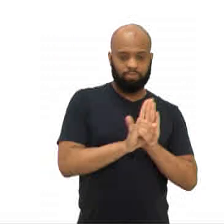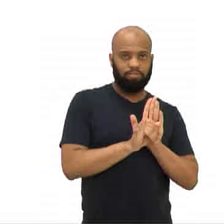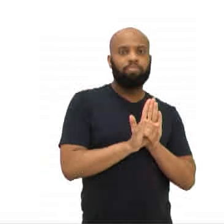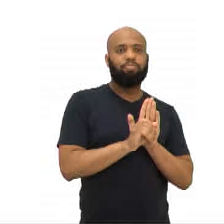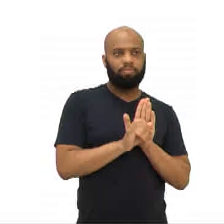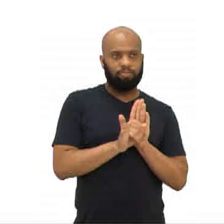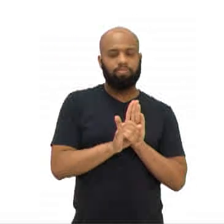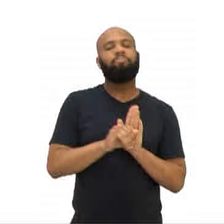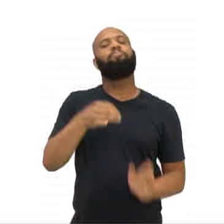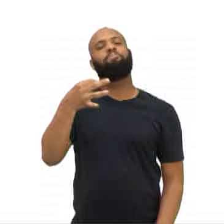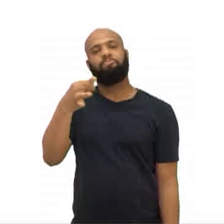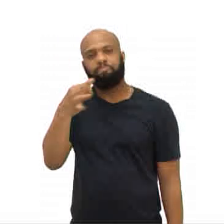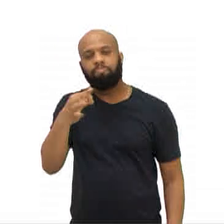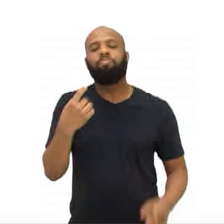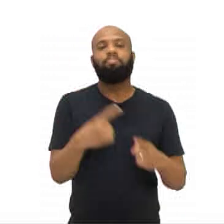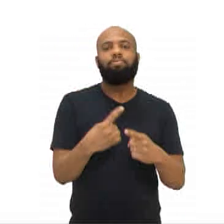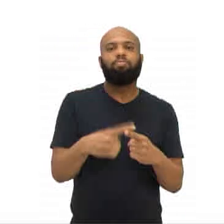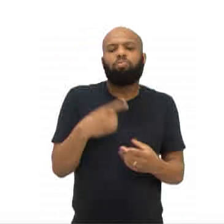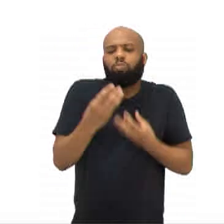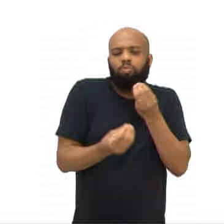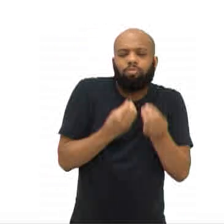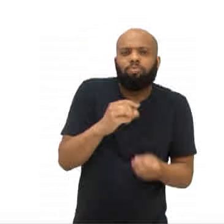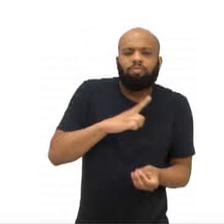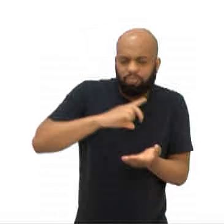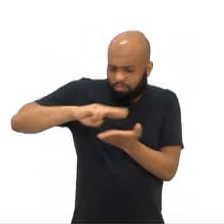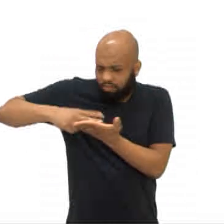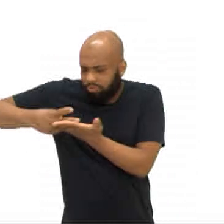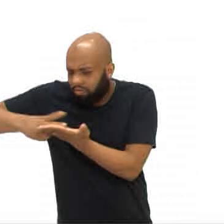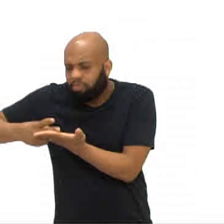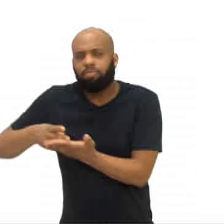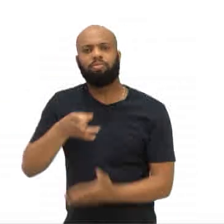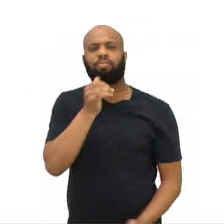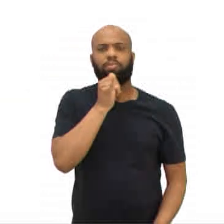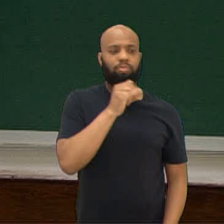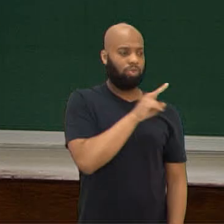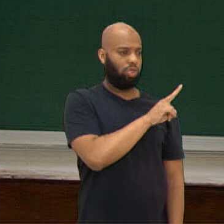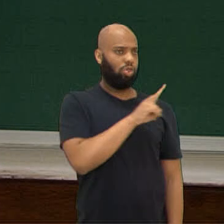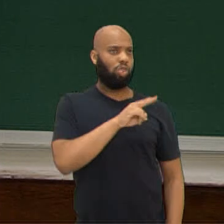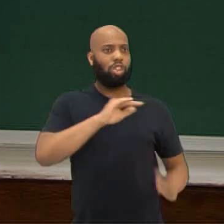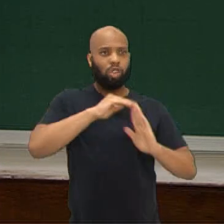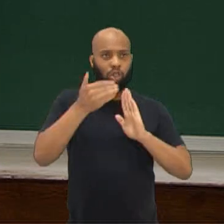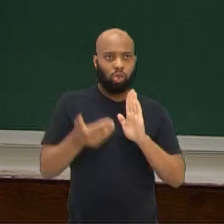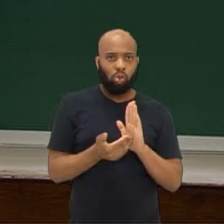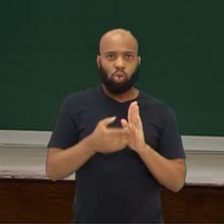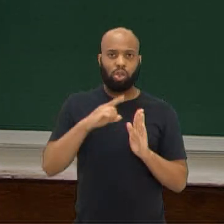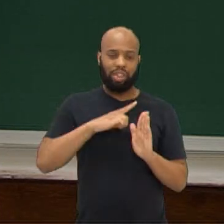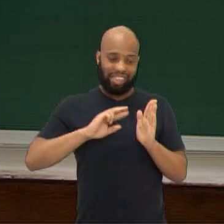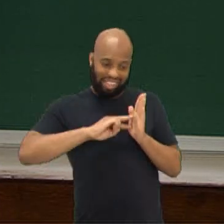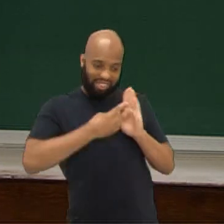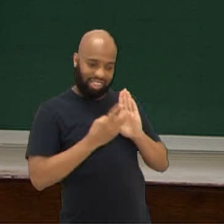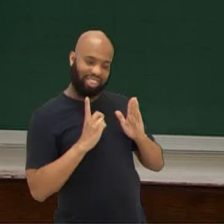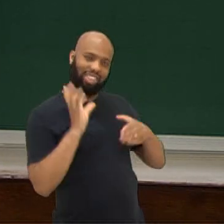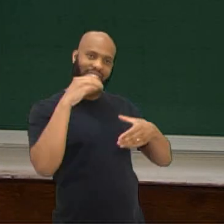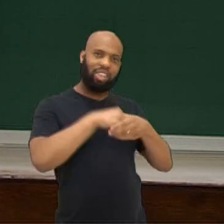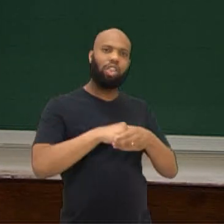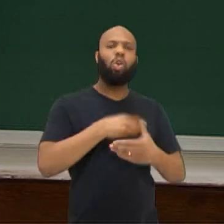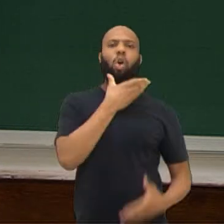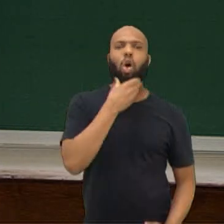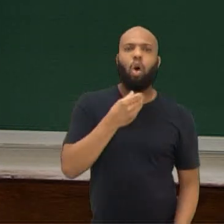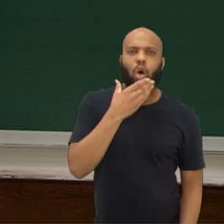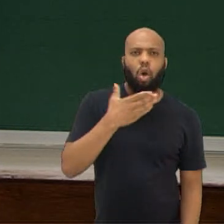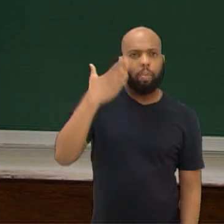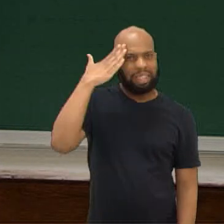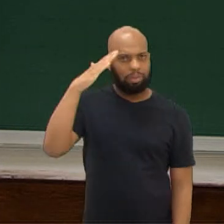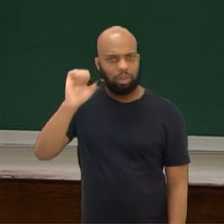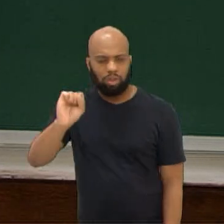pueblo. Isso mesmo. Veja, como que se traduz um nome, tudo aquilo que ele informou, homem sábio que